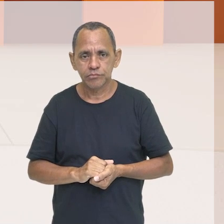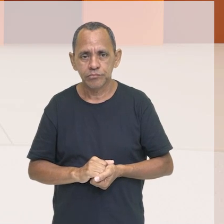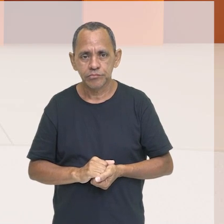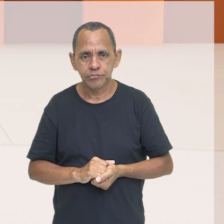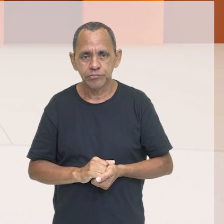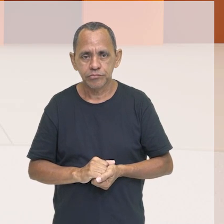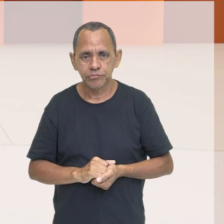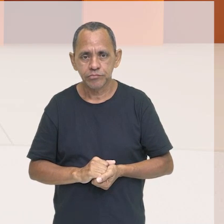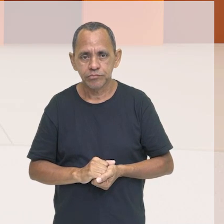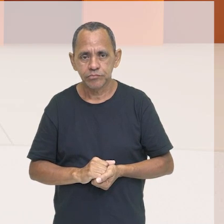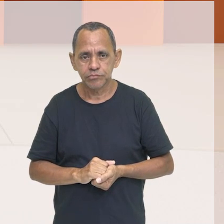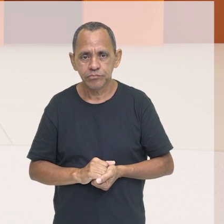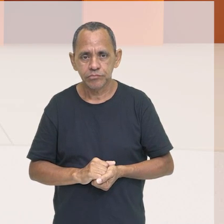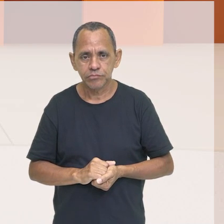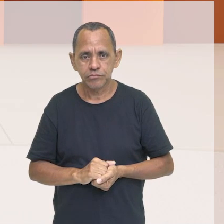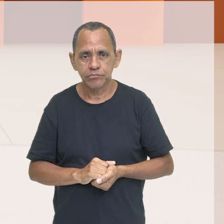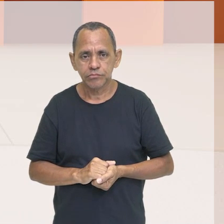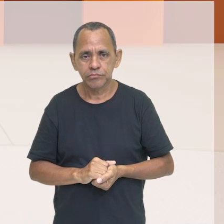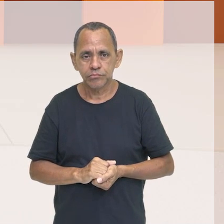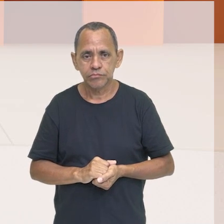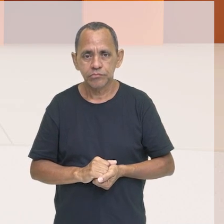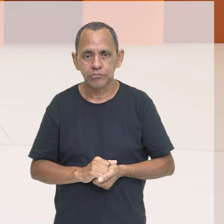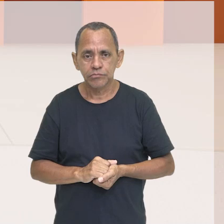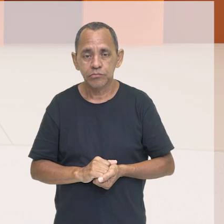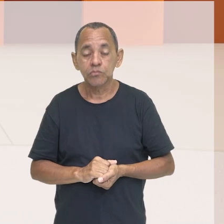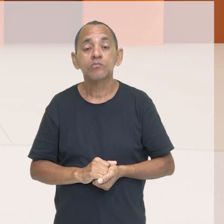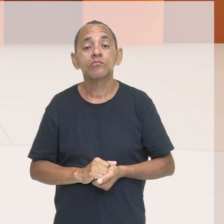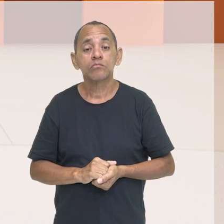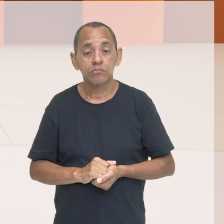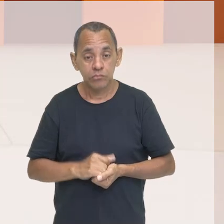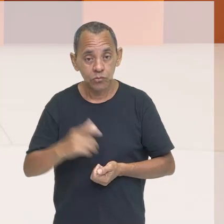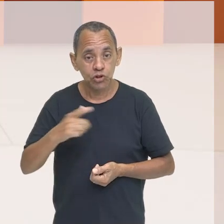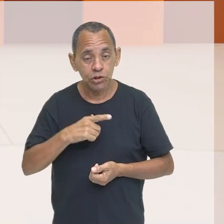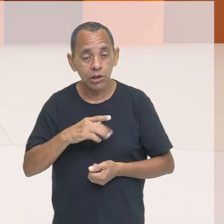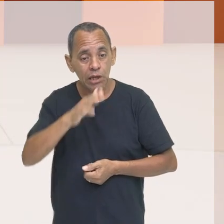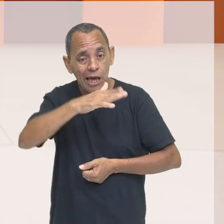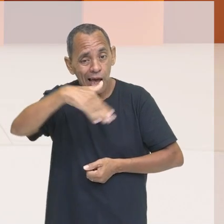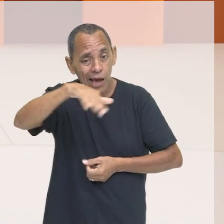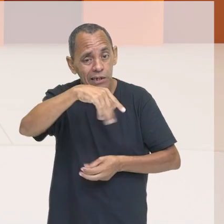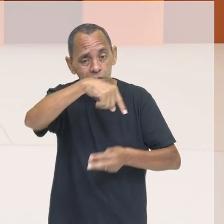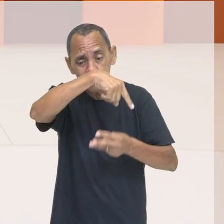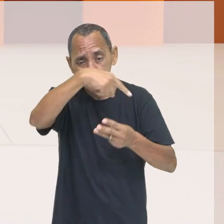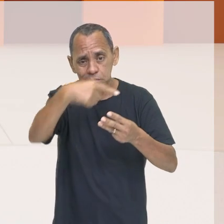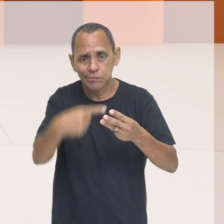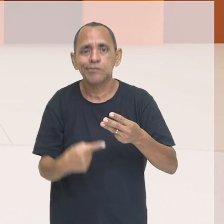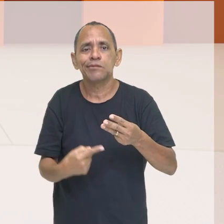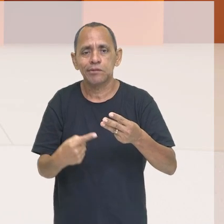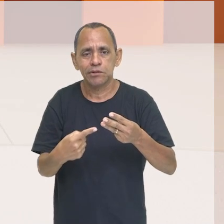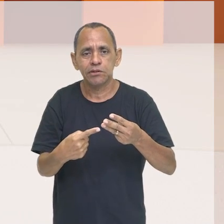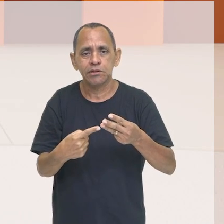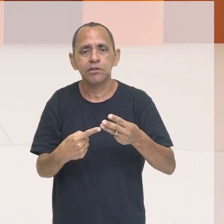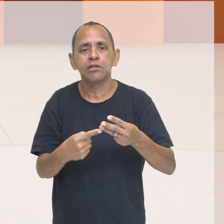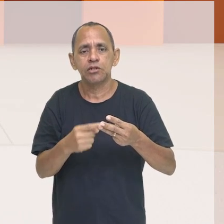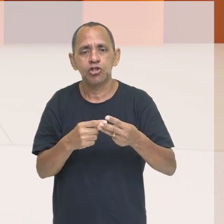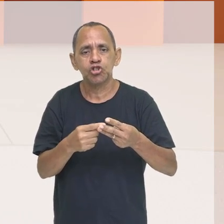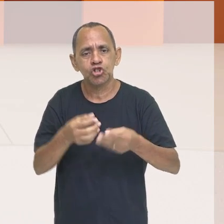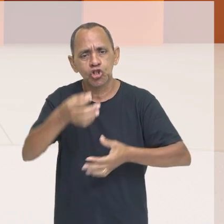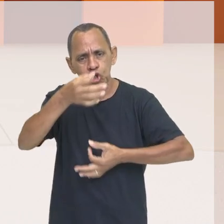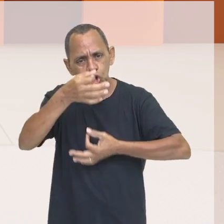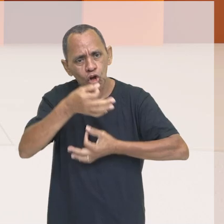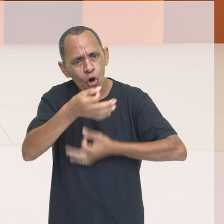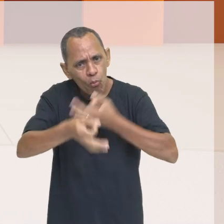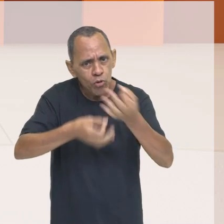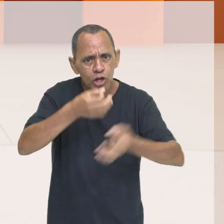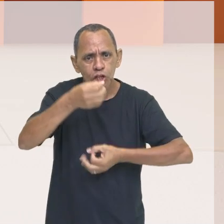ser sujeito, certo? Muito bem. E aí ele coloca 3 esferas, né, desse conhecimento, as esferas do reconhecimento